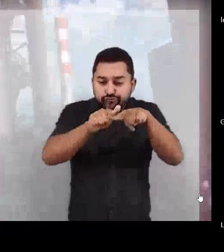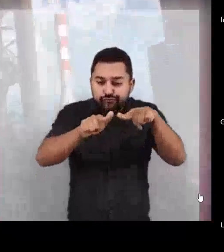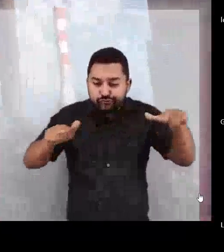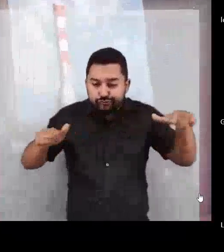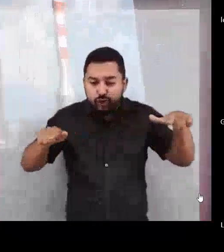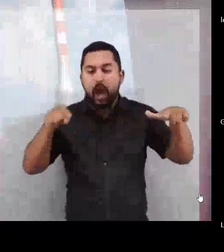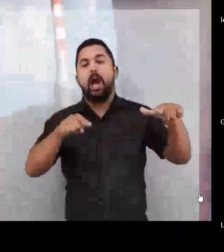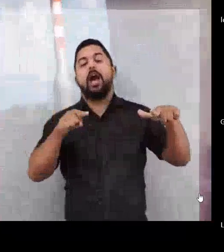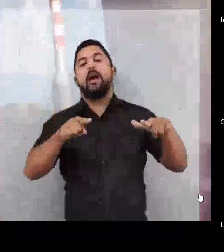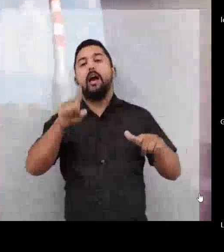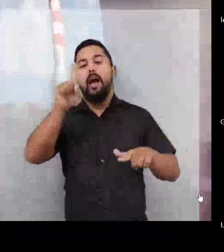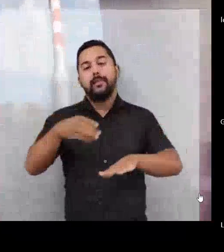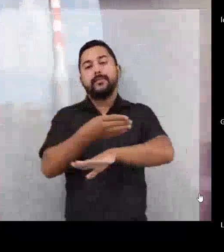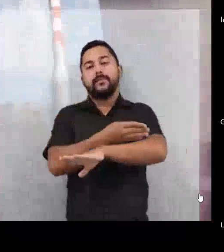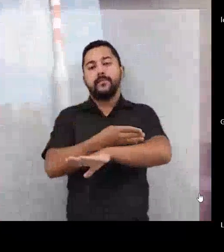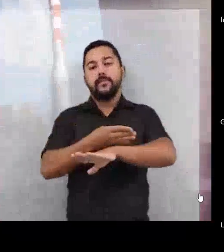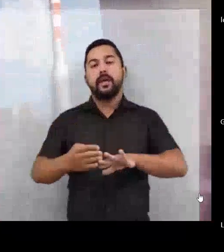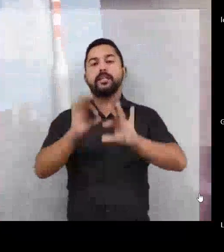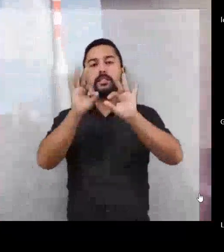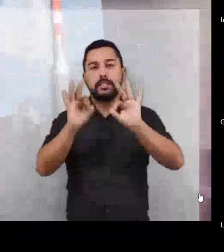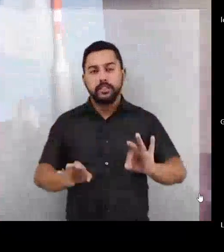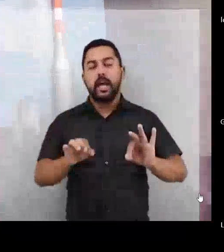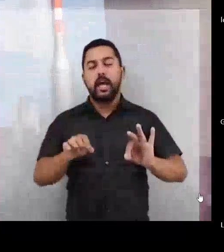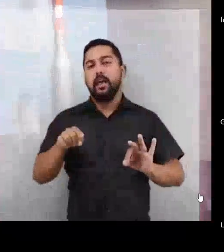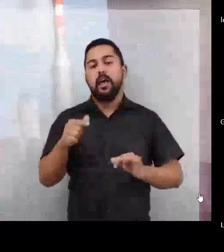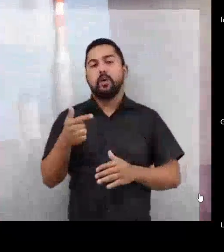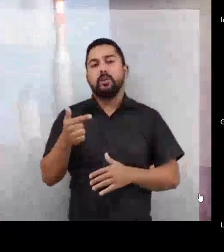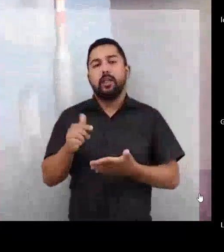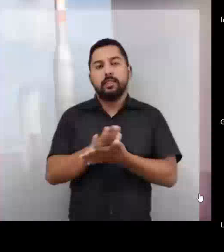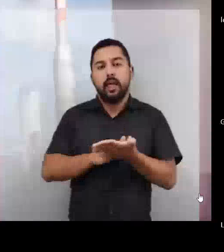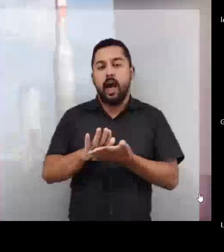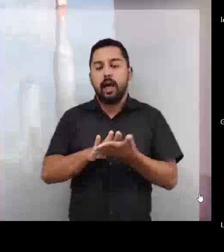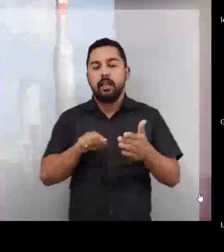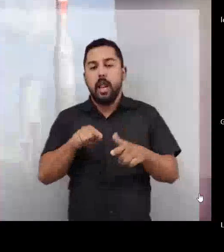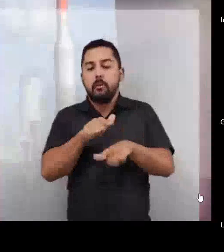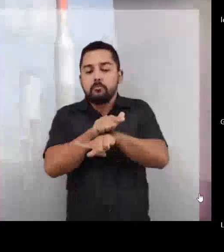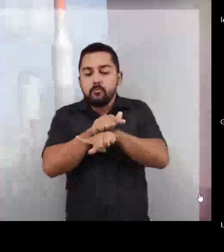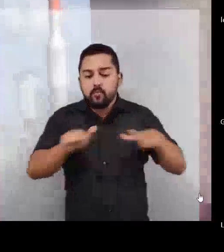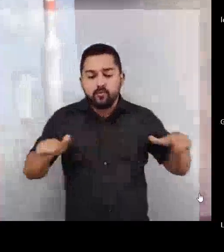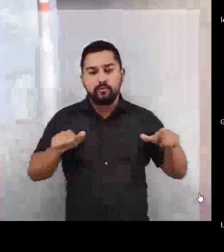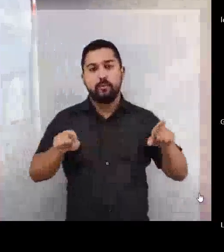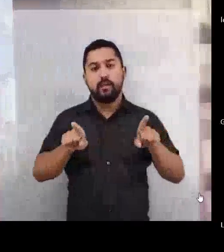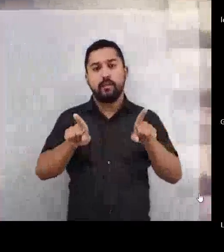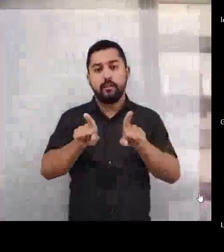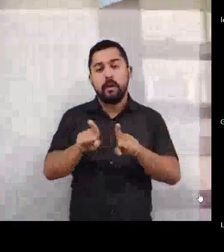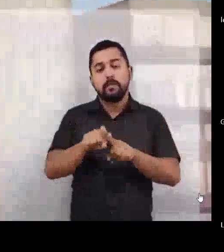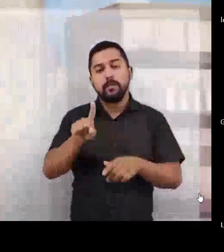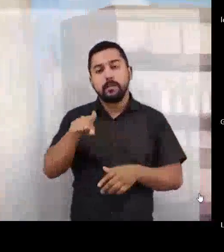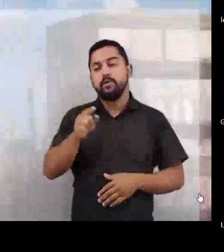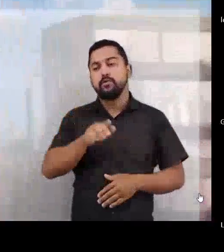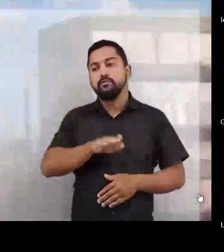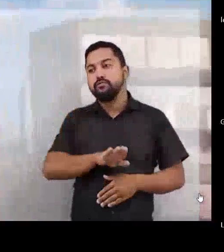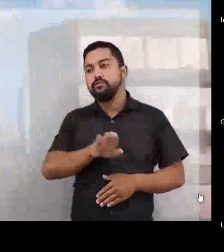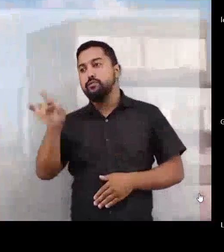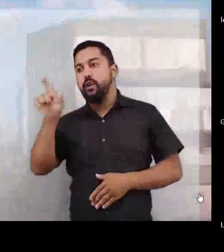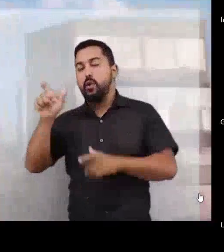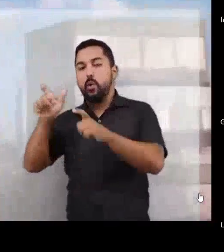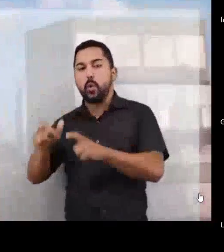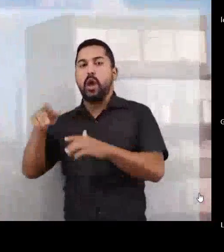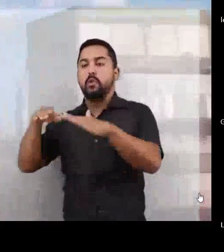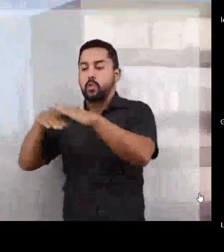torne branqueada ECF, ou seja, livre de cloro elementar, e segue para a torre de